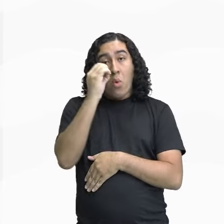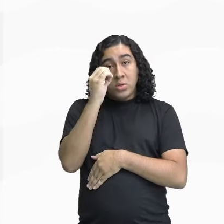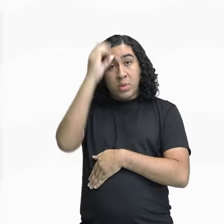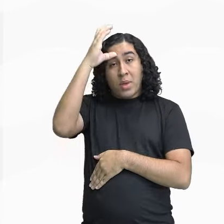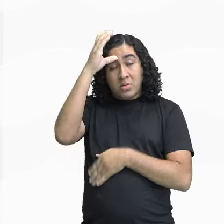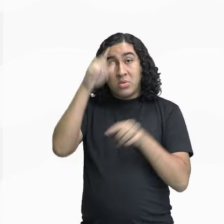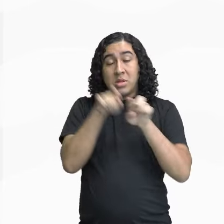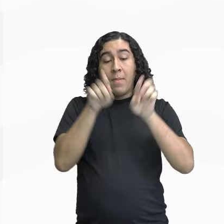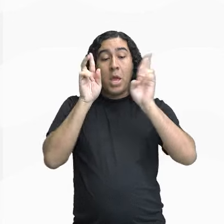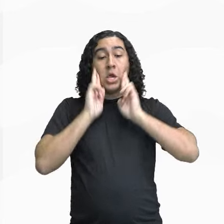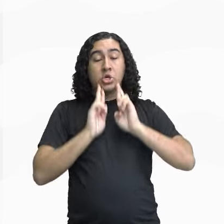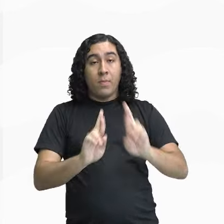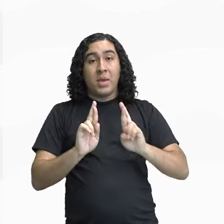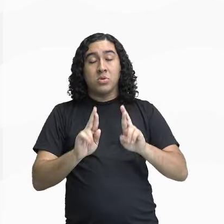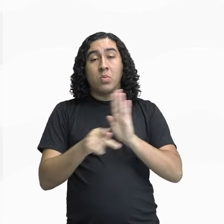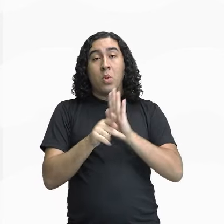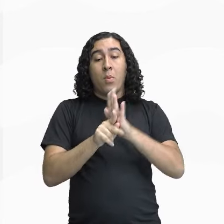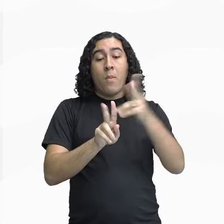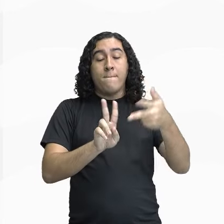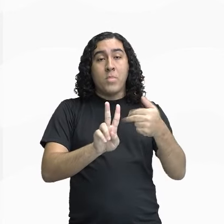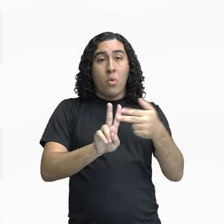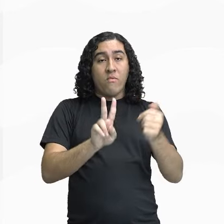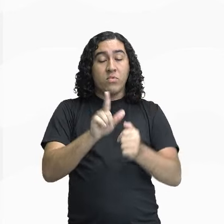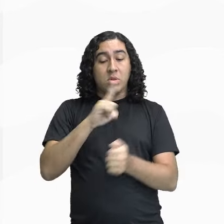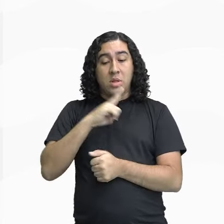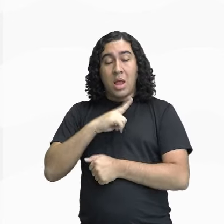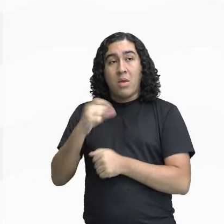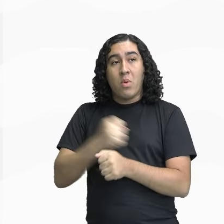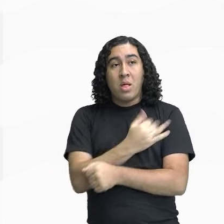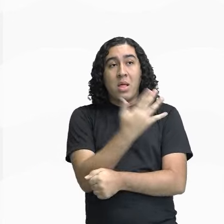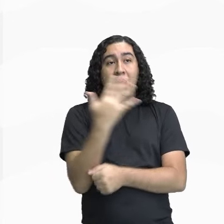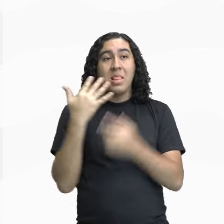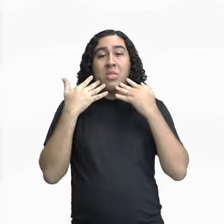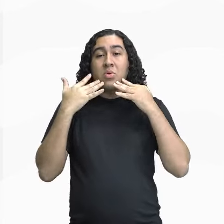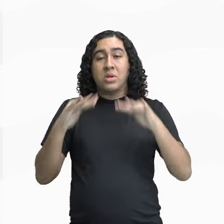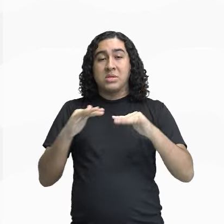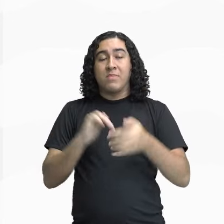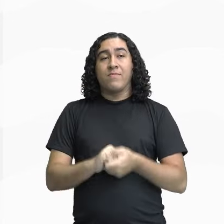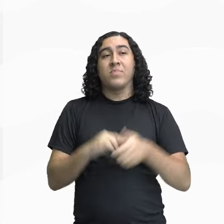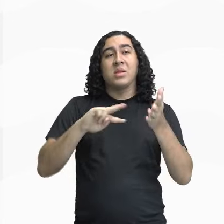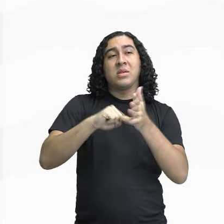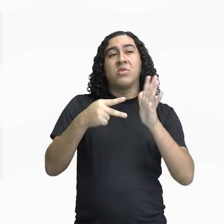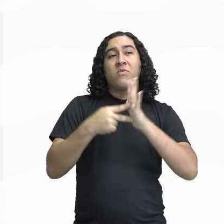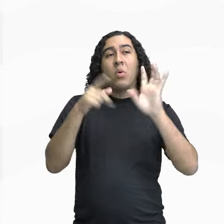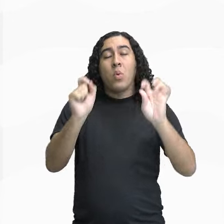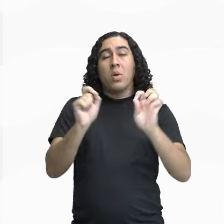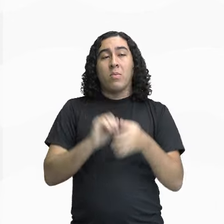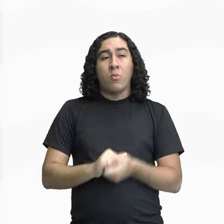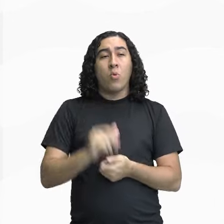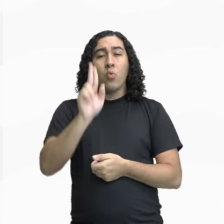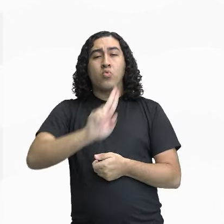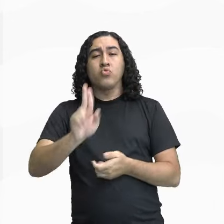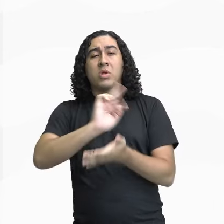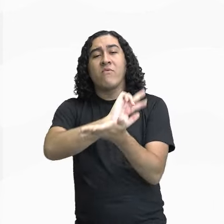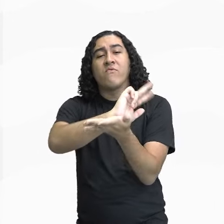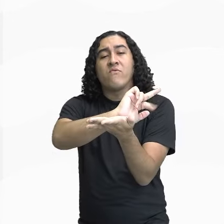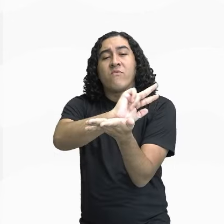e no respeito desses povos com a natureza. Então, isso quer dizer que eles utilizam